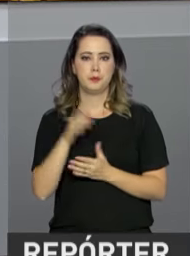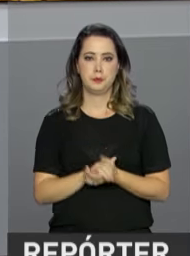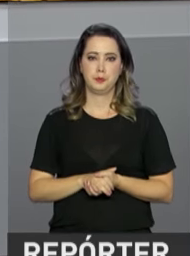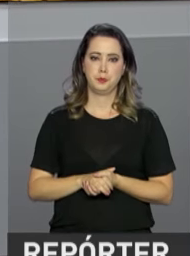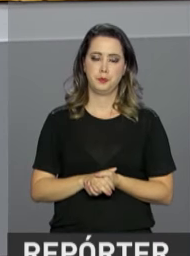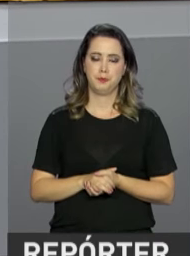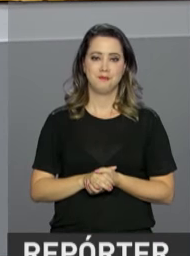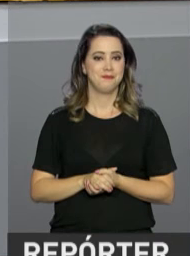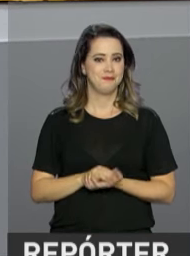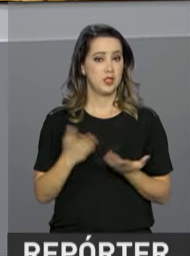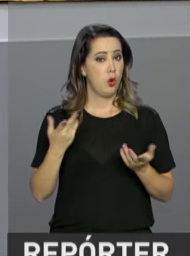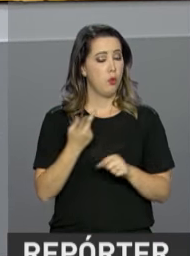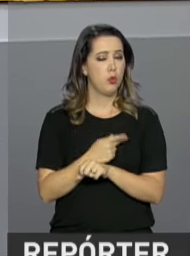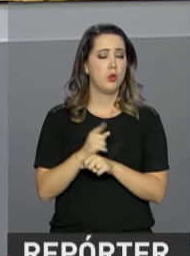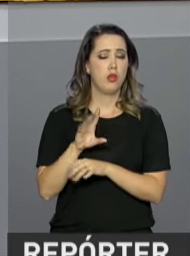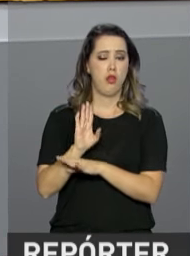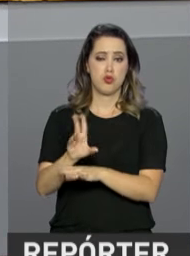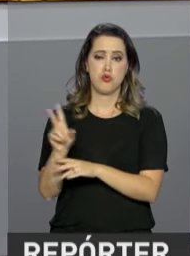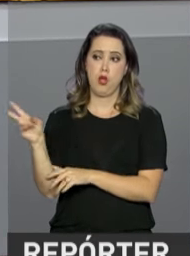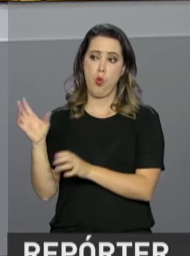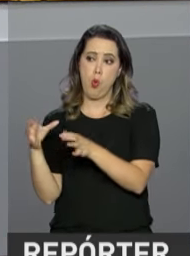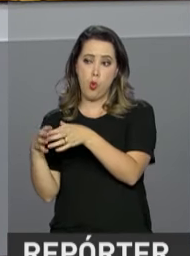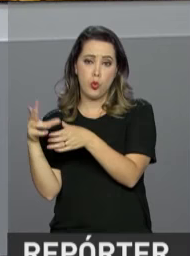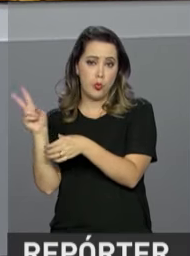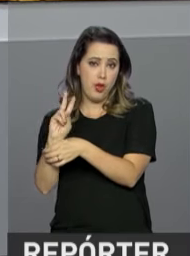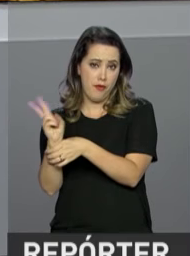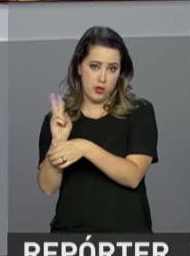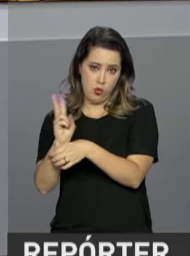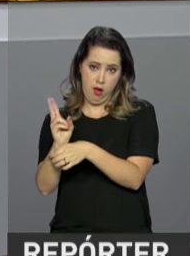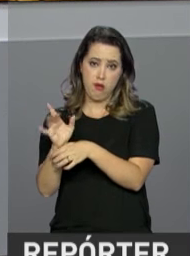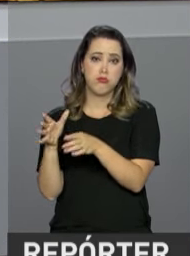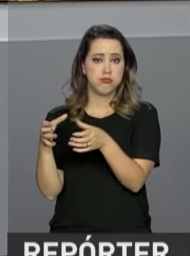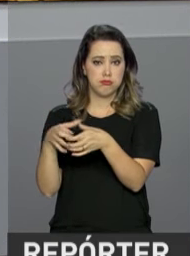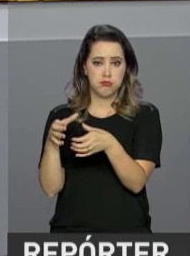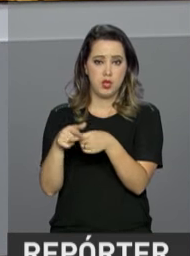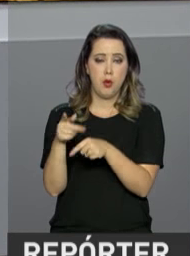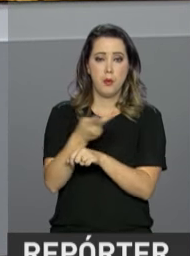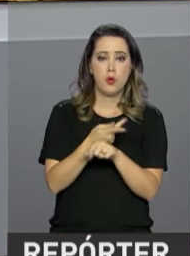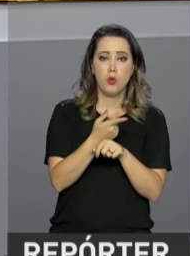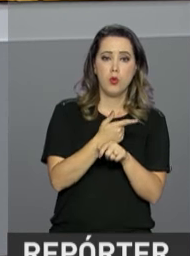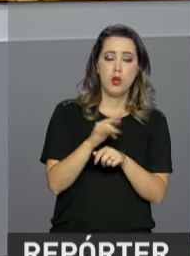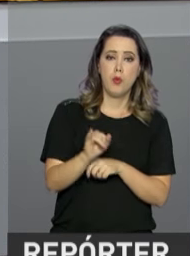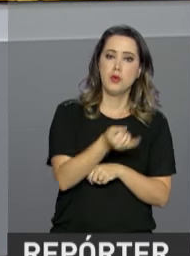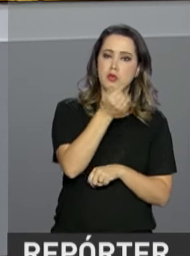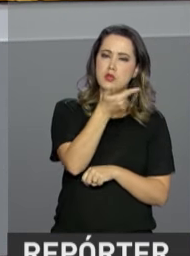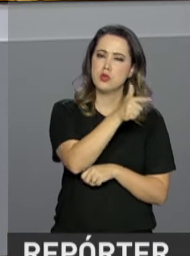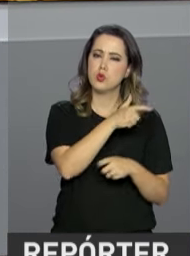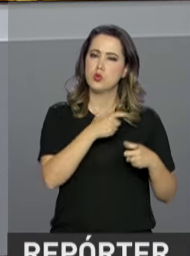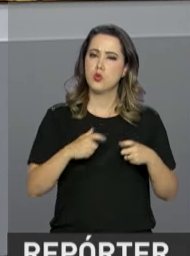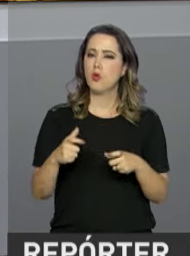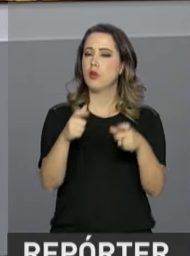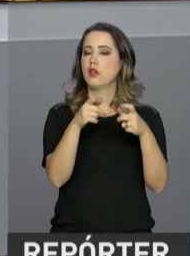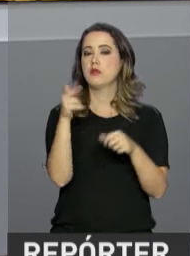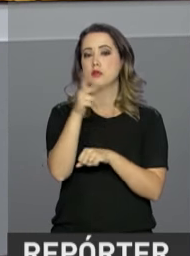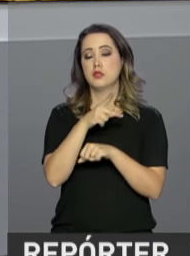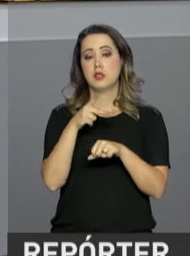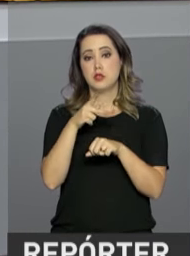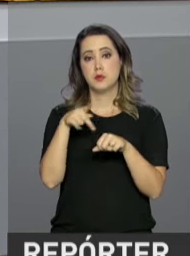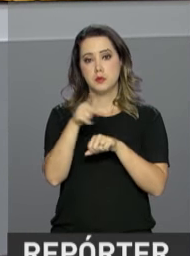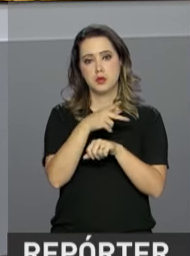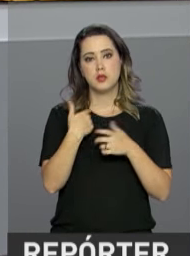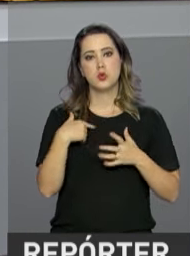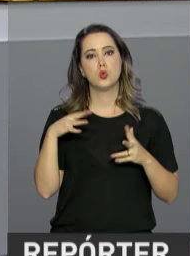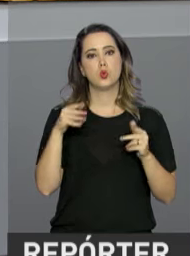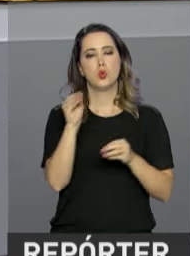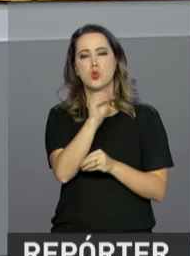A iniciativa busca ajudar venezuelanos a procurar novas oportunidades em outras localidades do Brasil. Todos os imigrantes passam